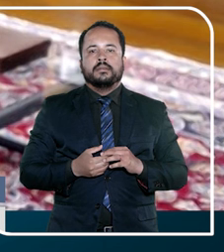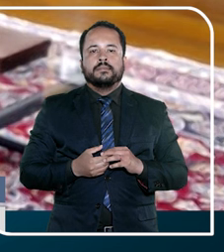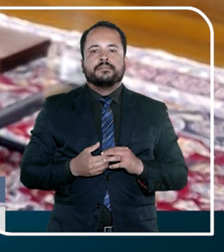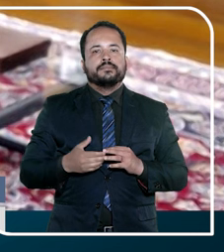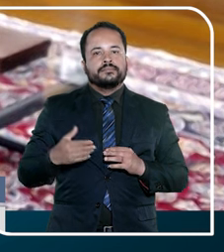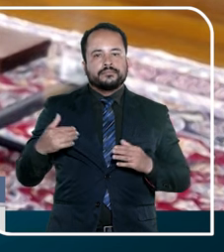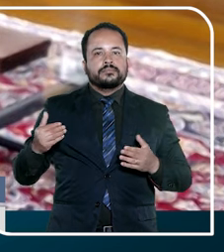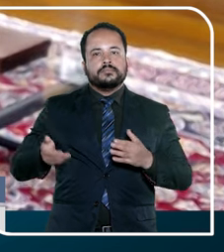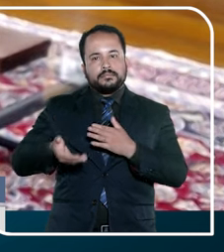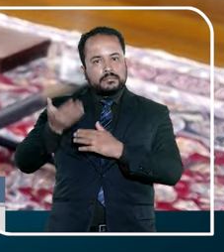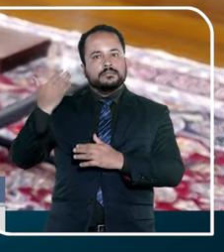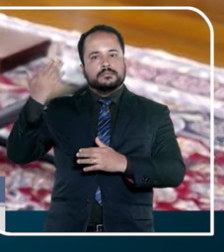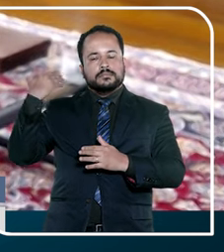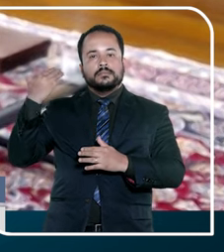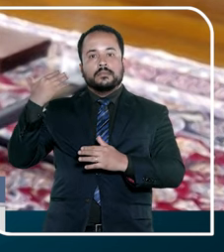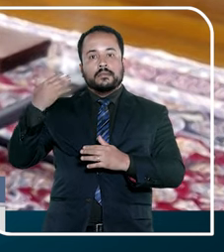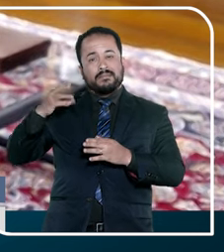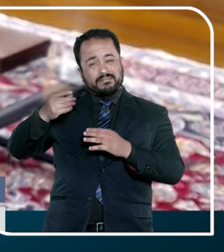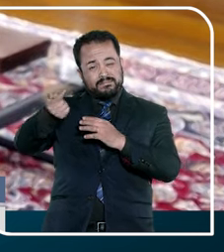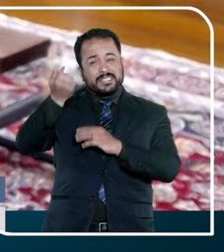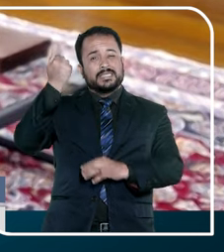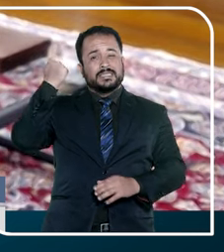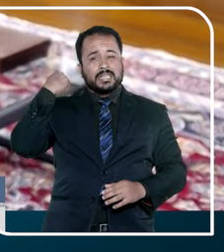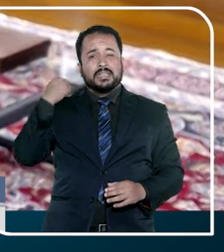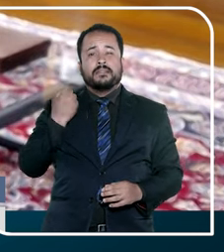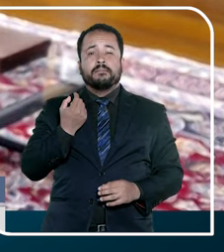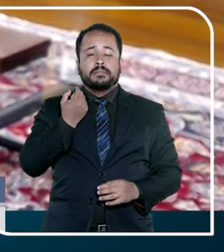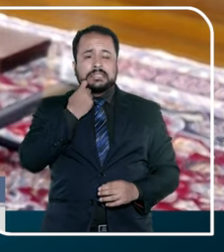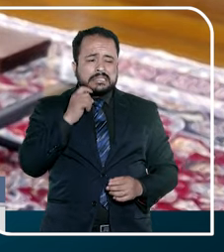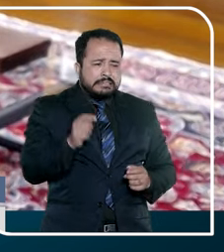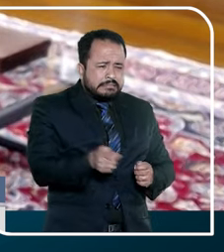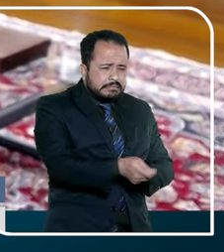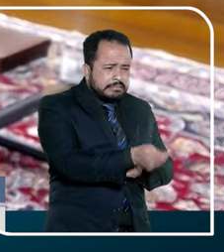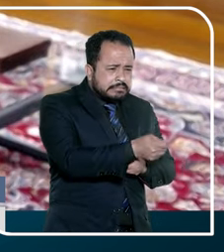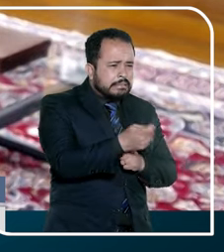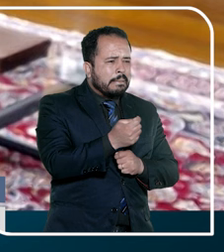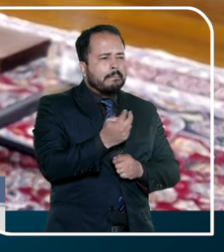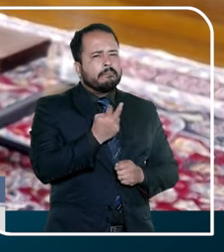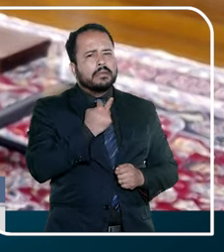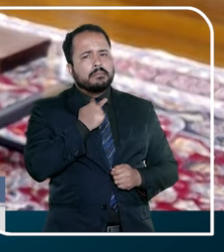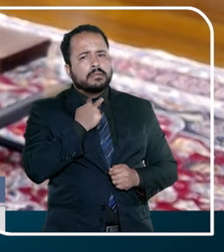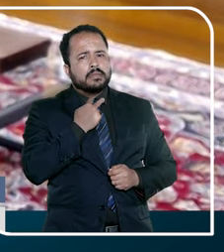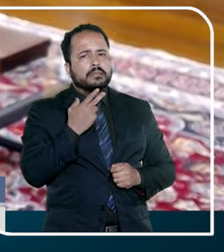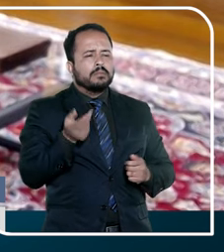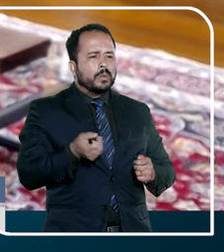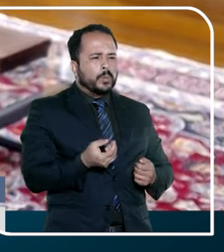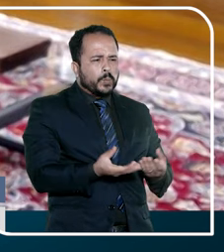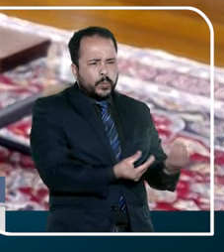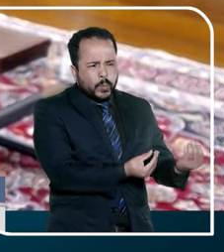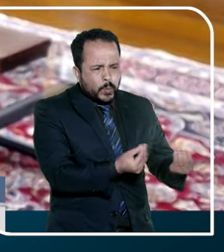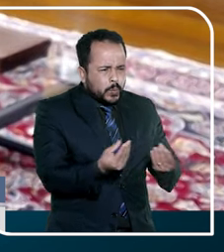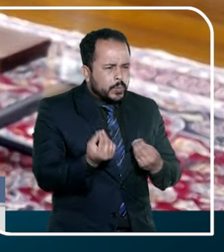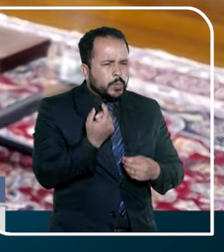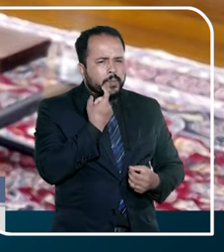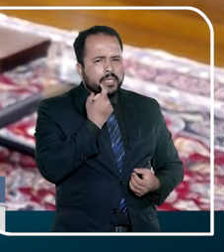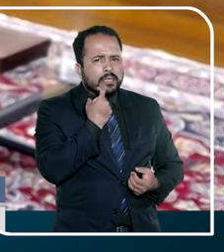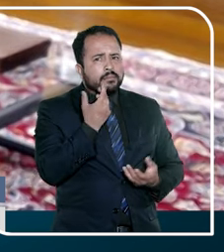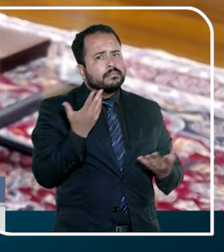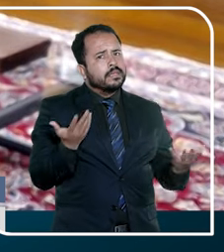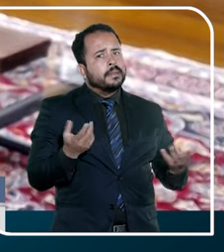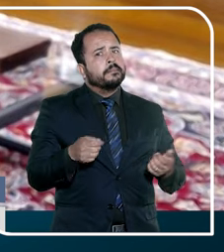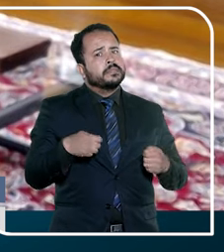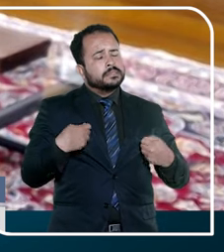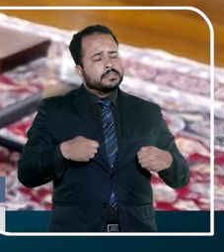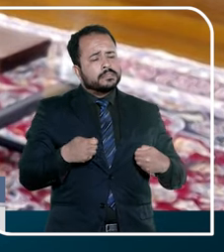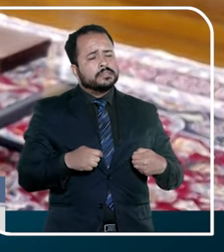proibida a pesca da qu desse pescado é um pouco de exagero punir esse esse pescador até